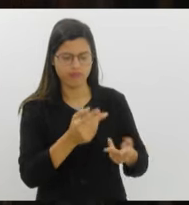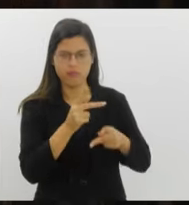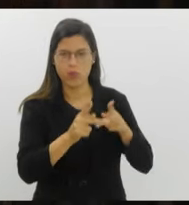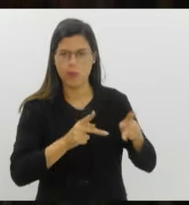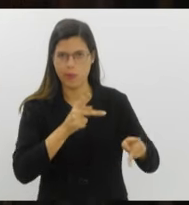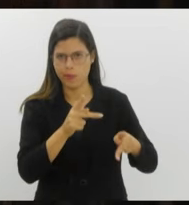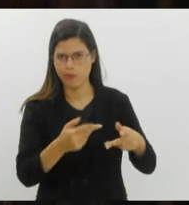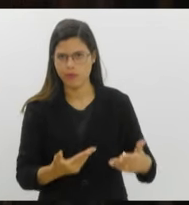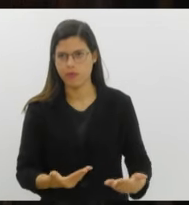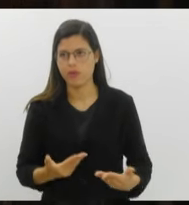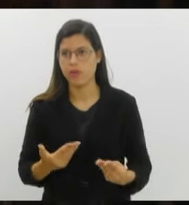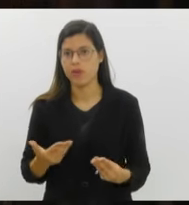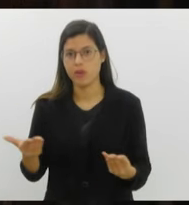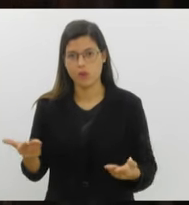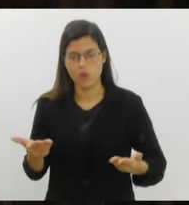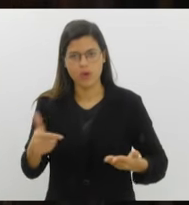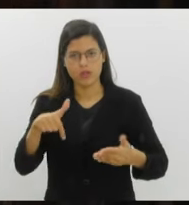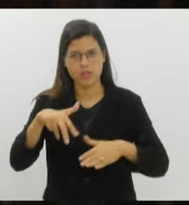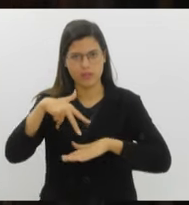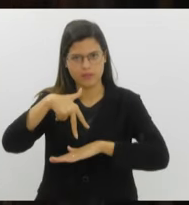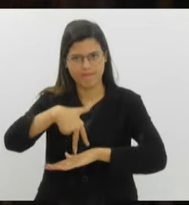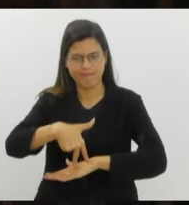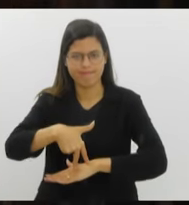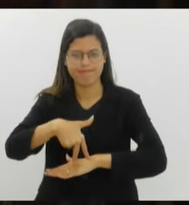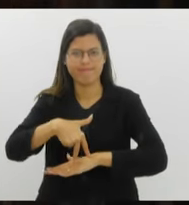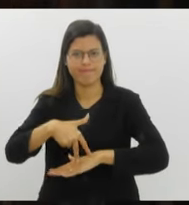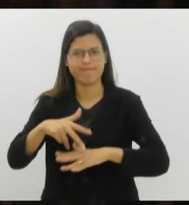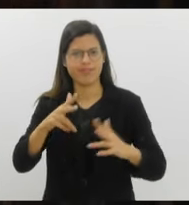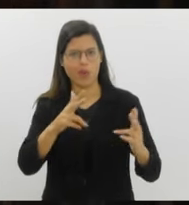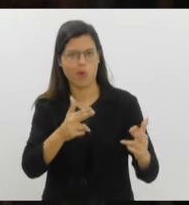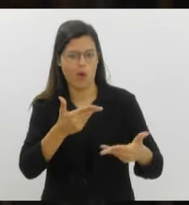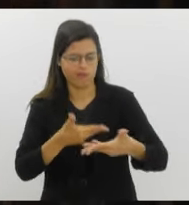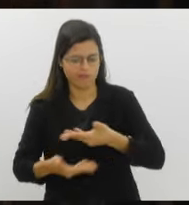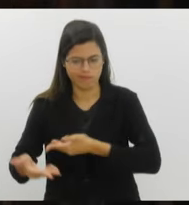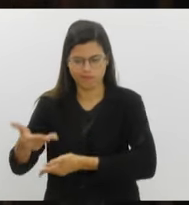casa, de igual para igual com todos os colegas e amigos